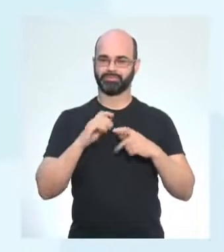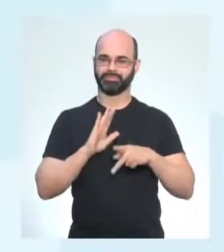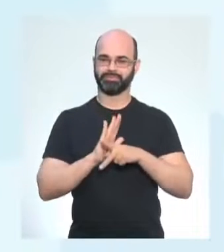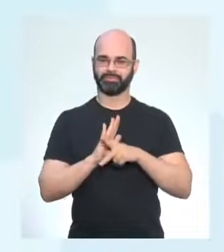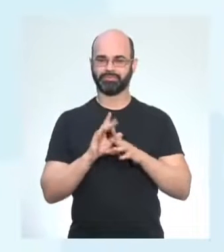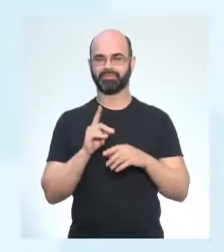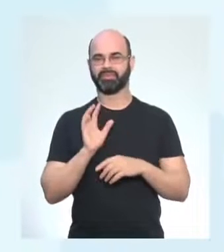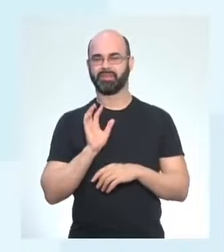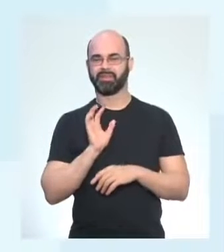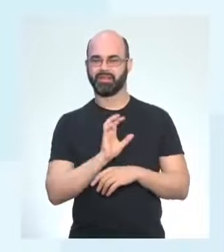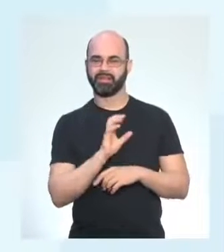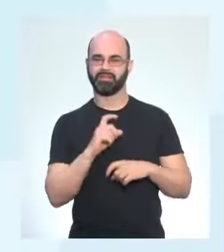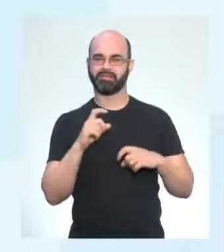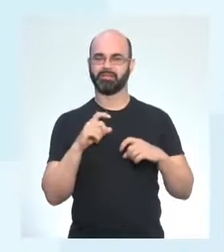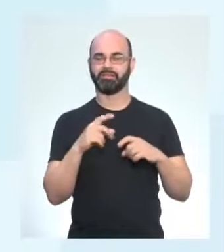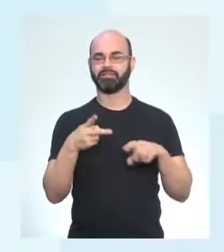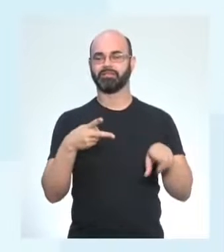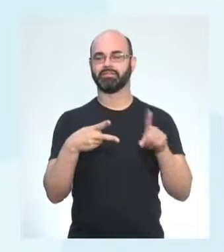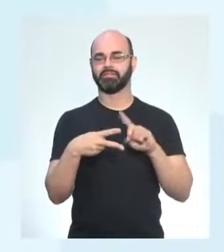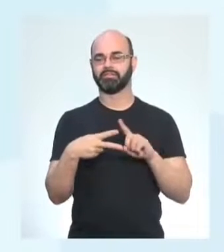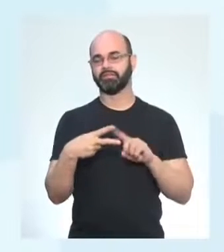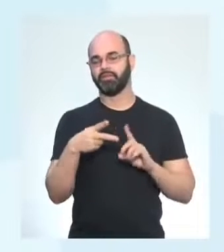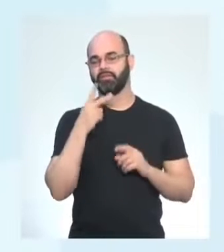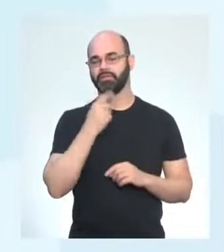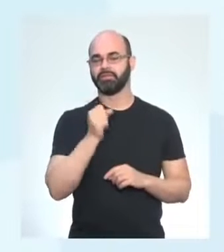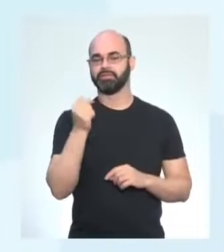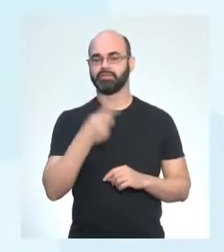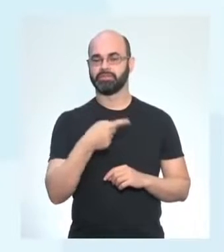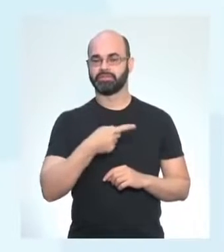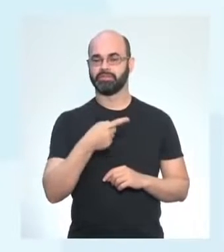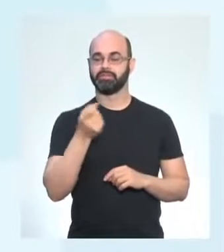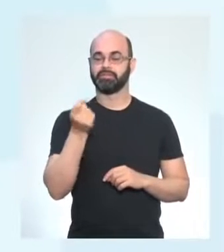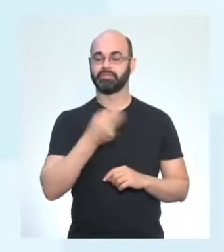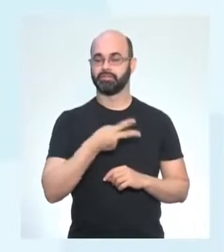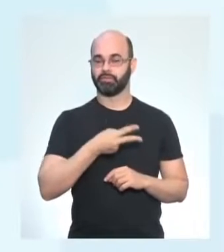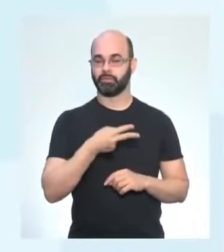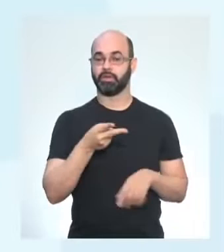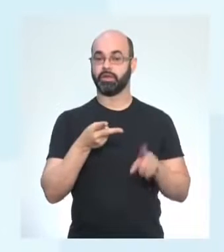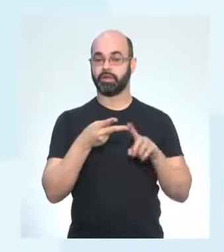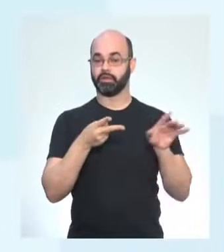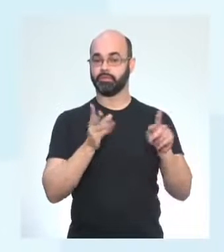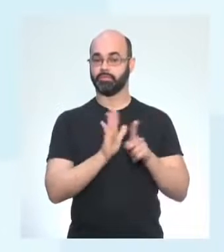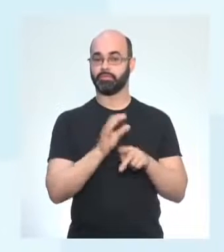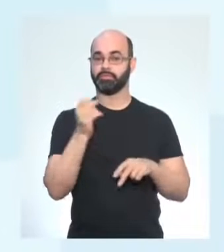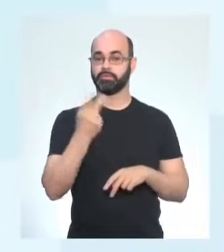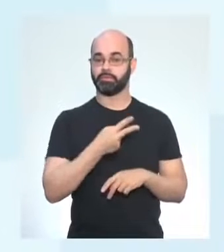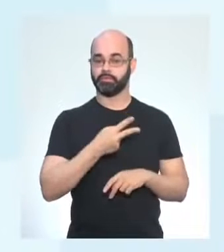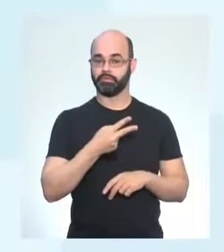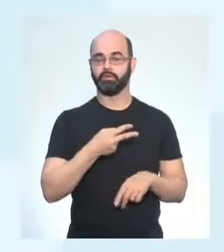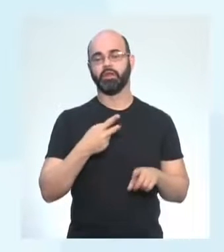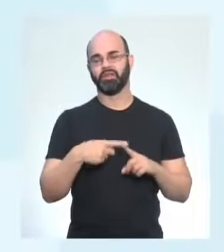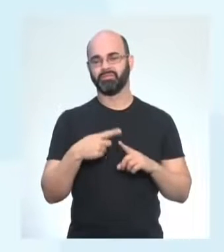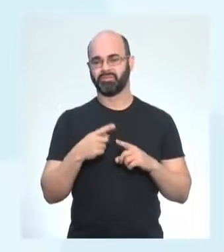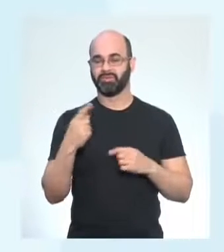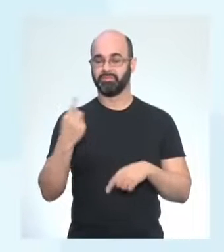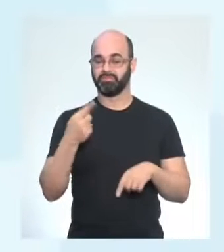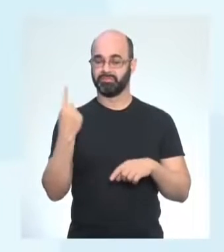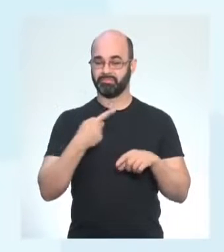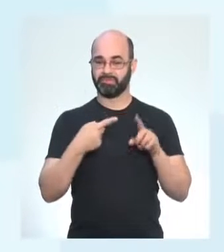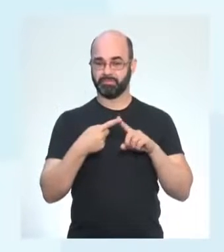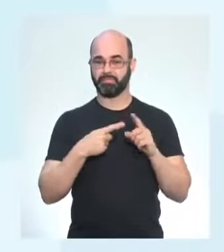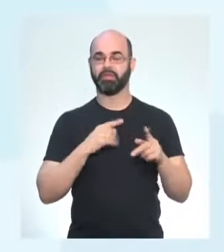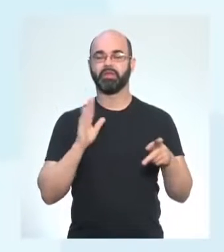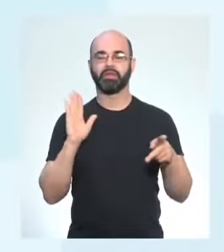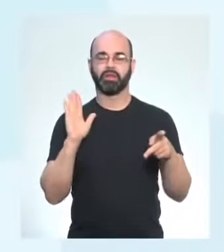chama de características secundárias, porque as primárias estão ligadas aí aos próprios órgãos genitais, ao formato dos órgãos genitais.